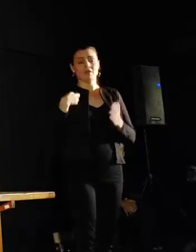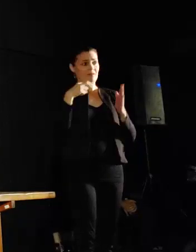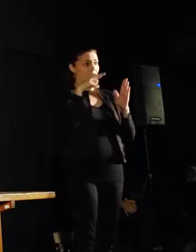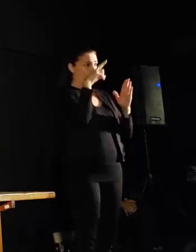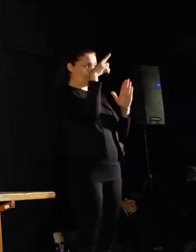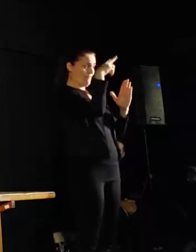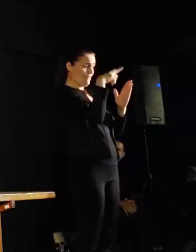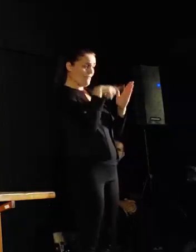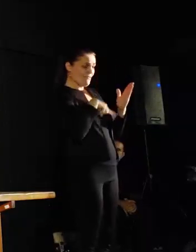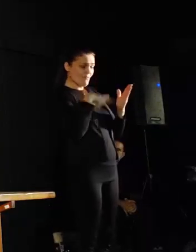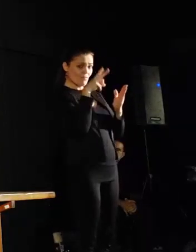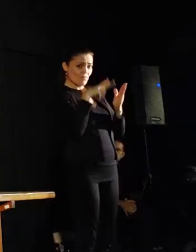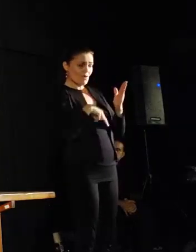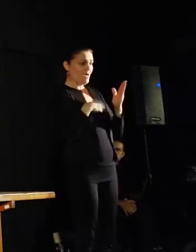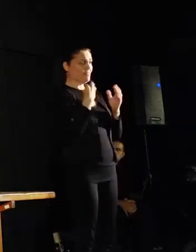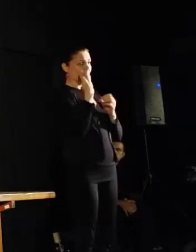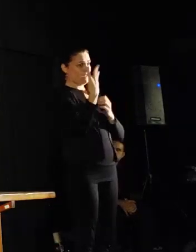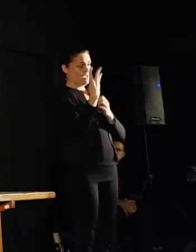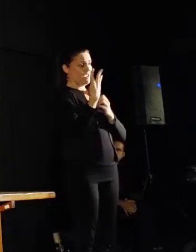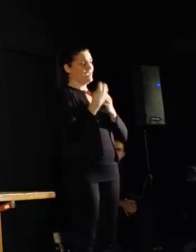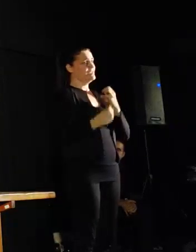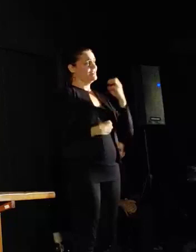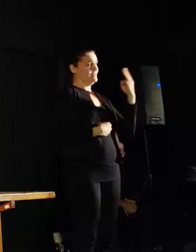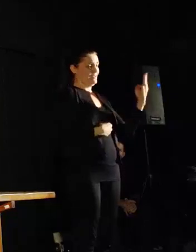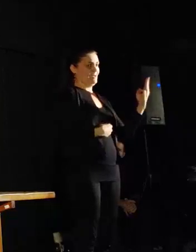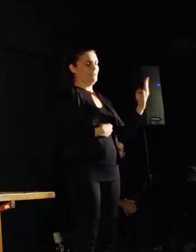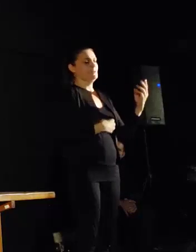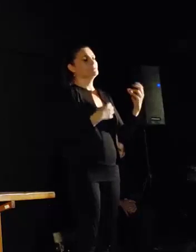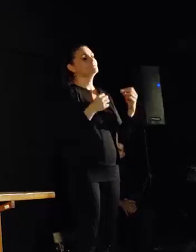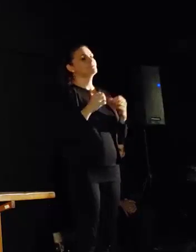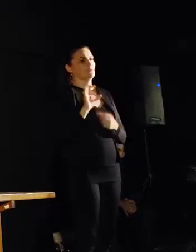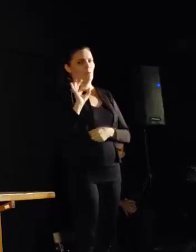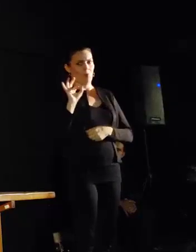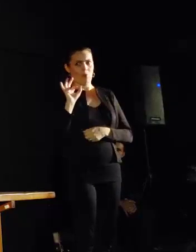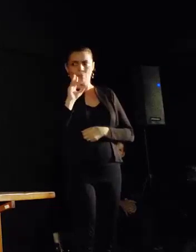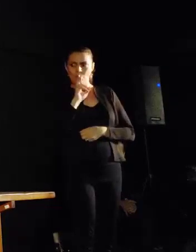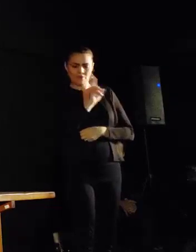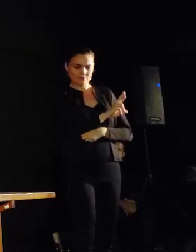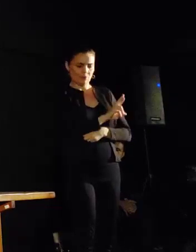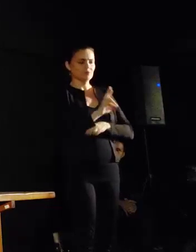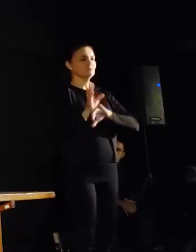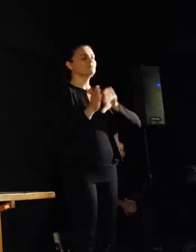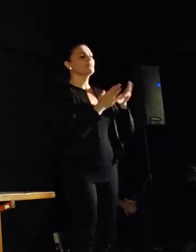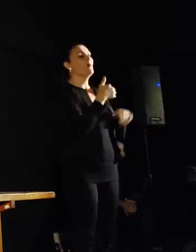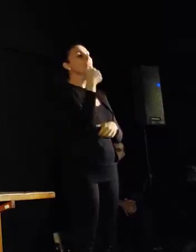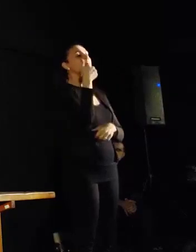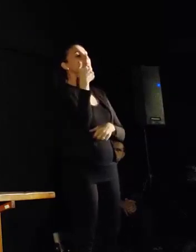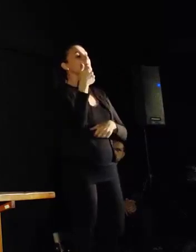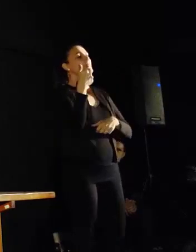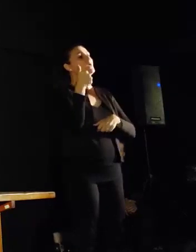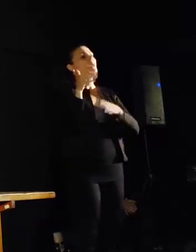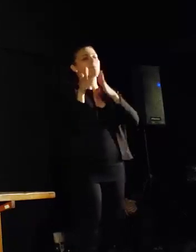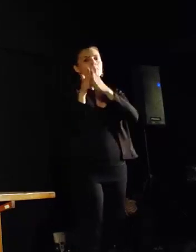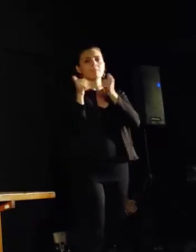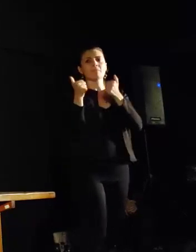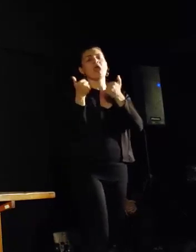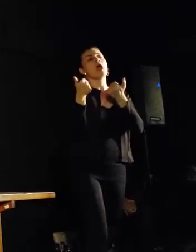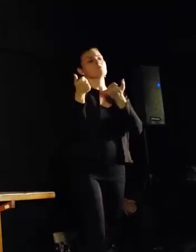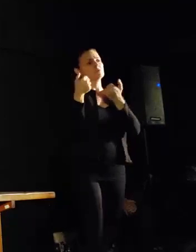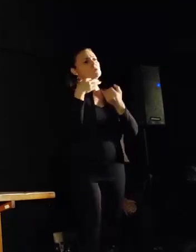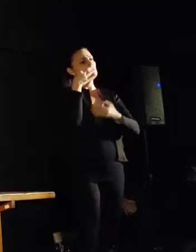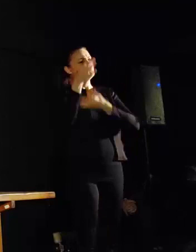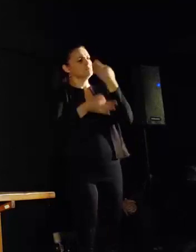comenta ao final 3 em 3, tá certo? A primeira pede que você comente sobre os perigos do populismo de